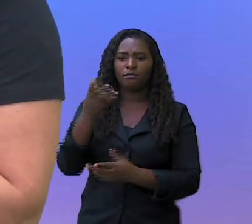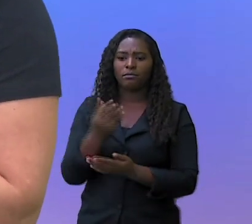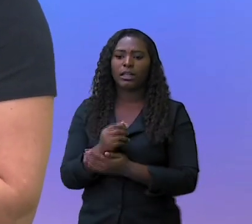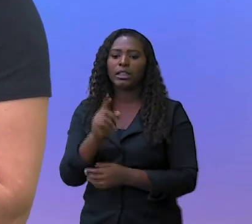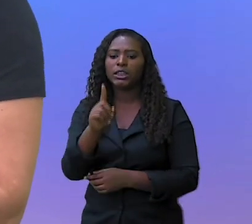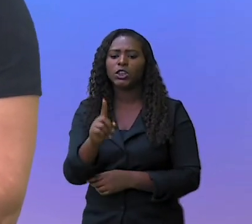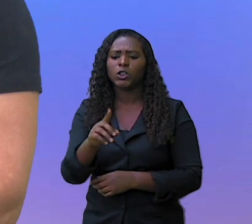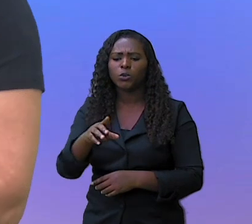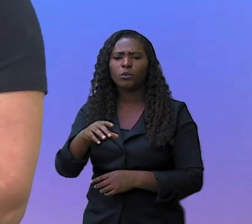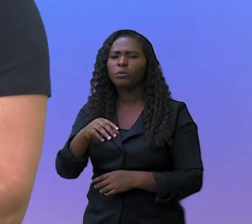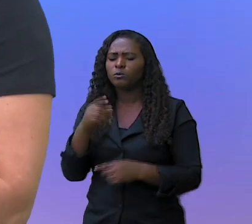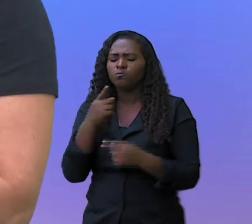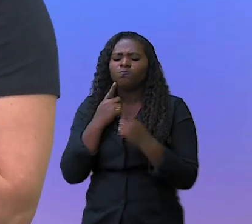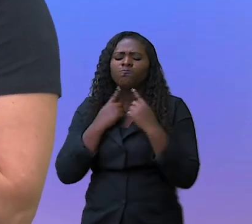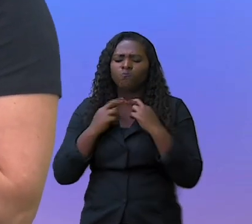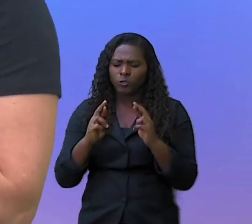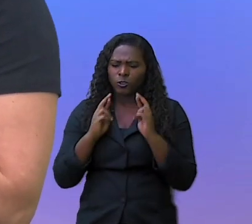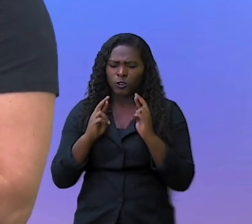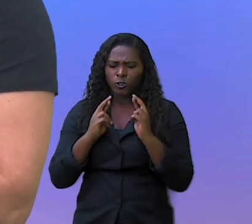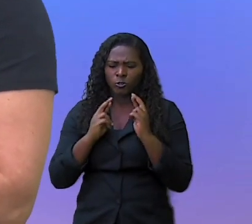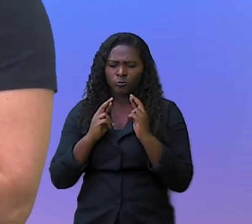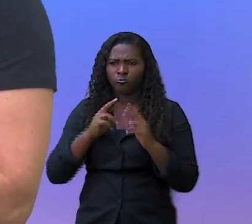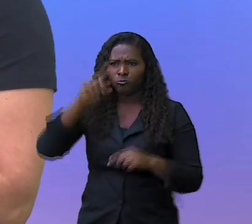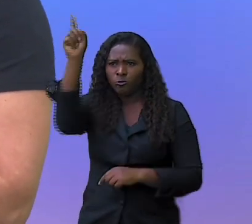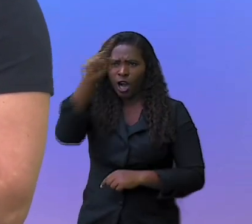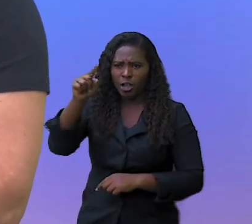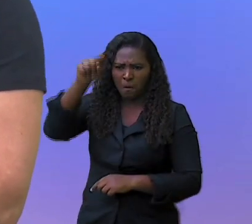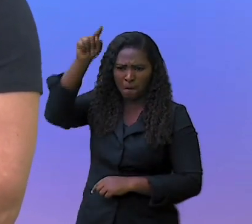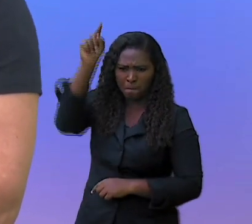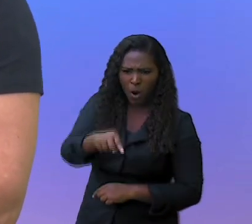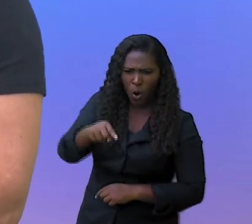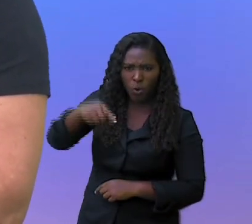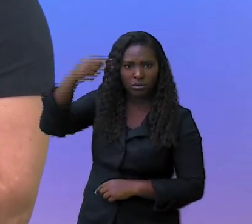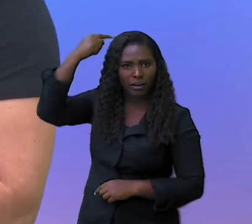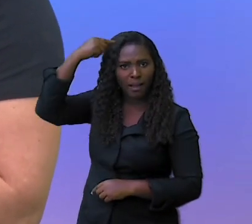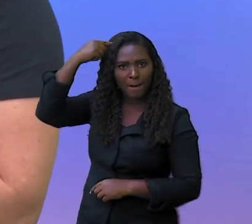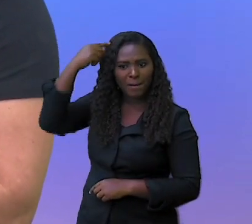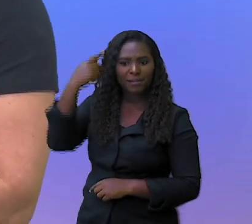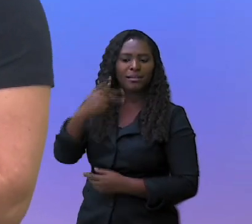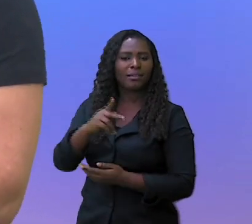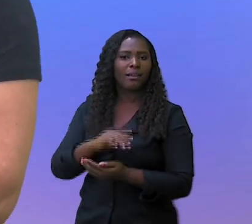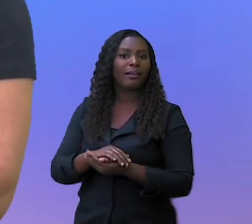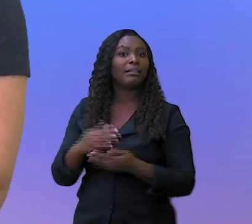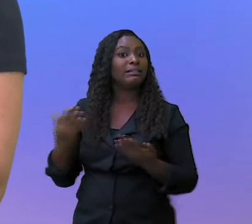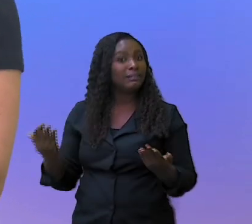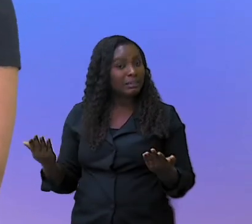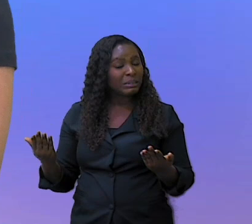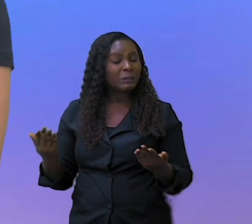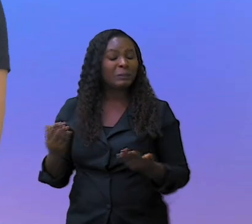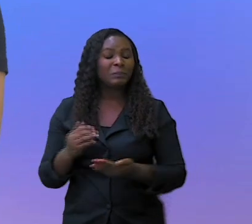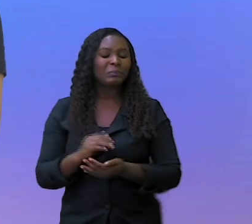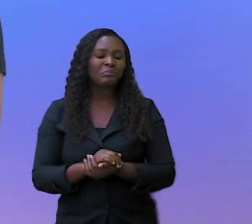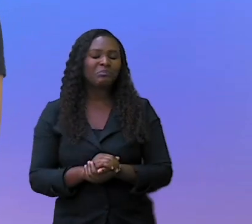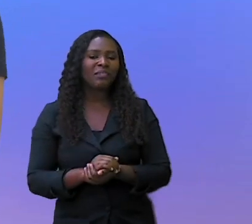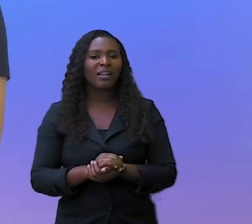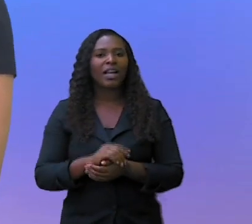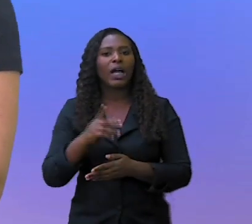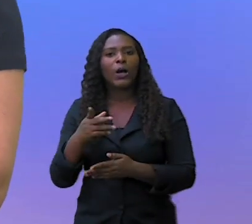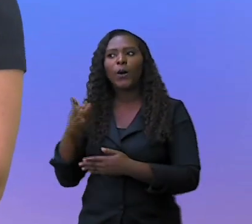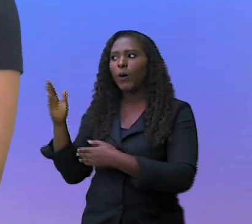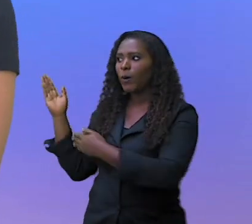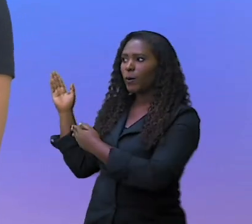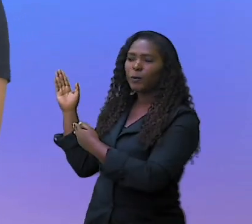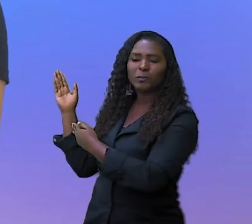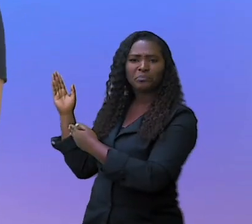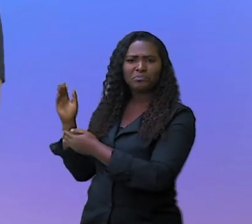cabeça. Percebam aí que um forte aí é adjunto adnominal, sim. Está acompanhando o quê?